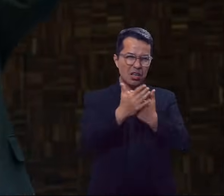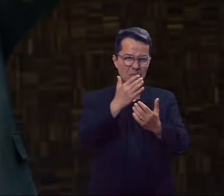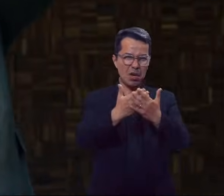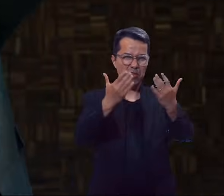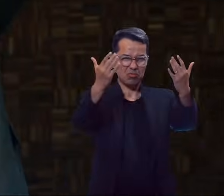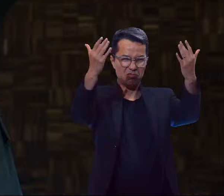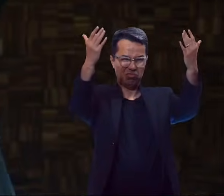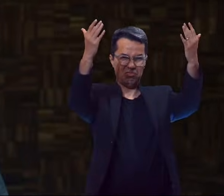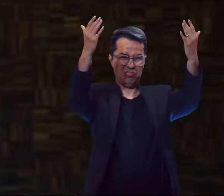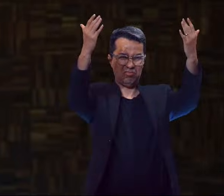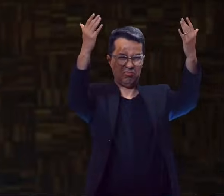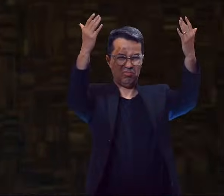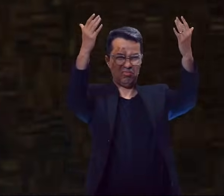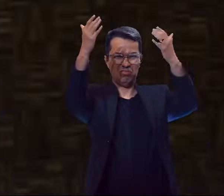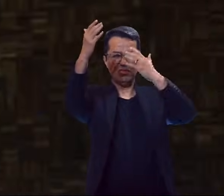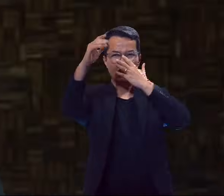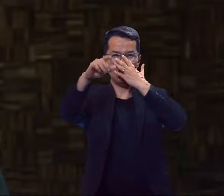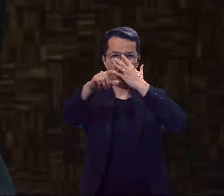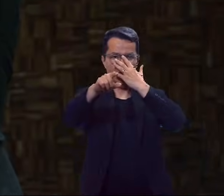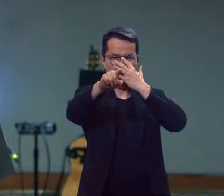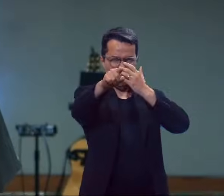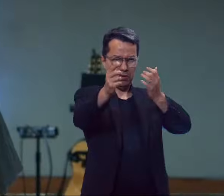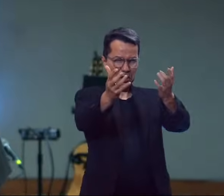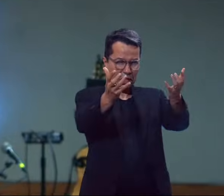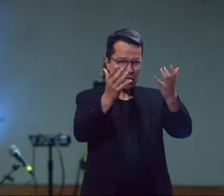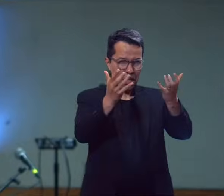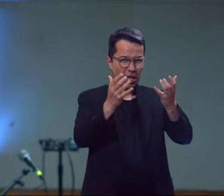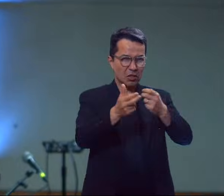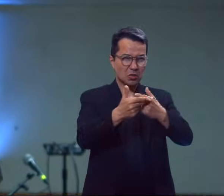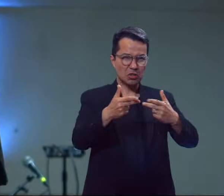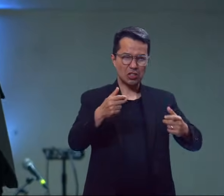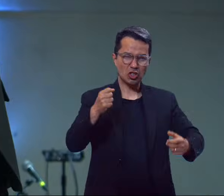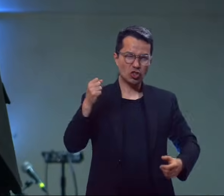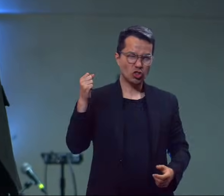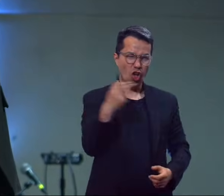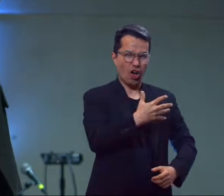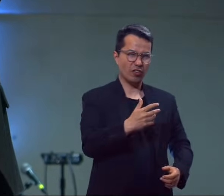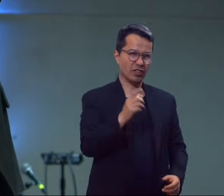eu ver se tem gente. Você quer viver coisa que você nunca viveu com Deus? Quem quer?